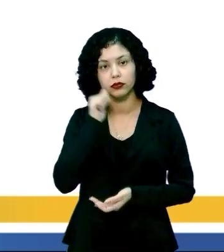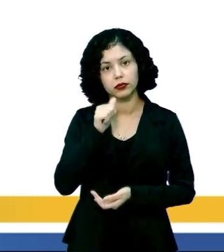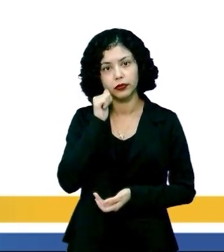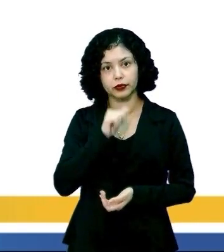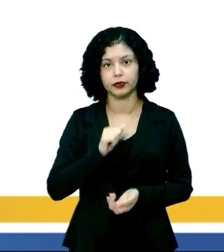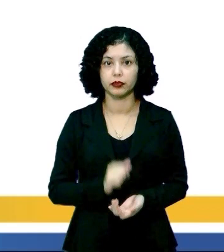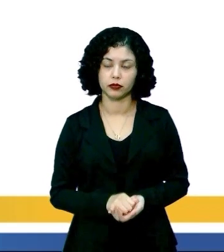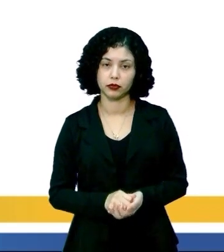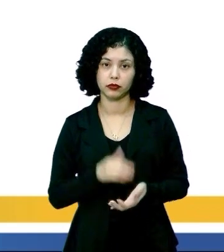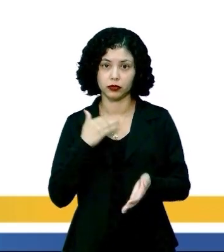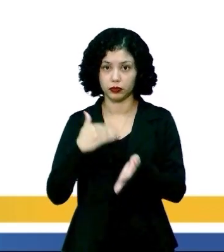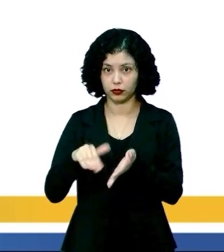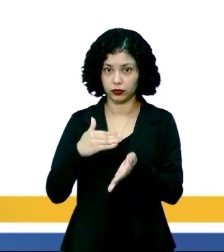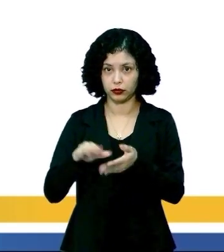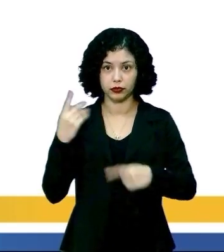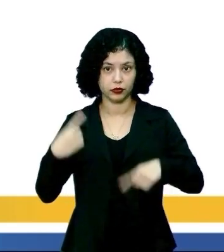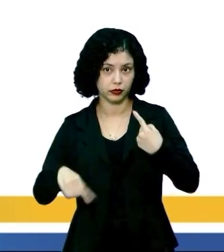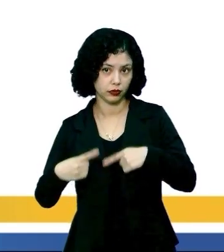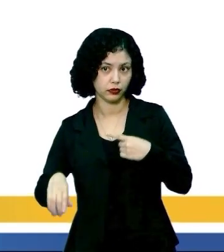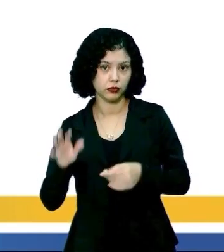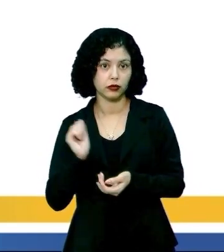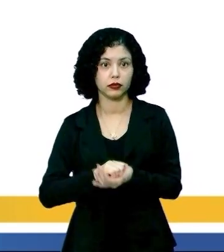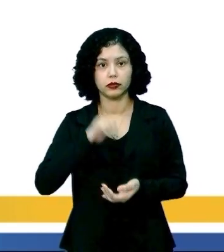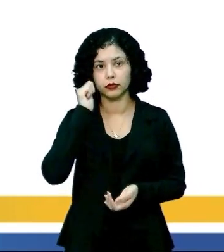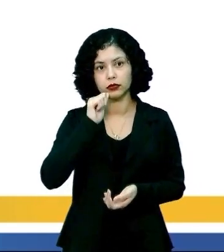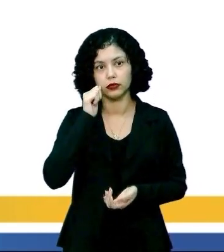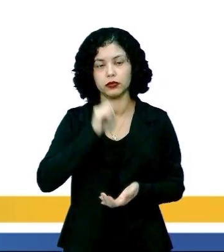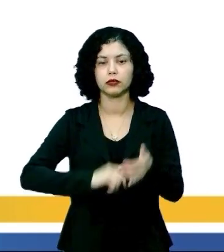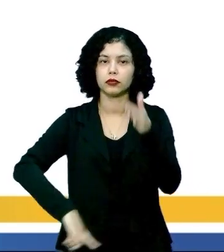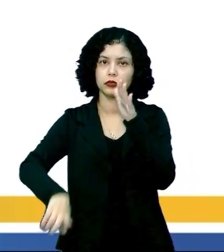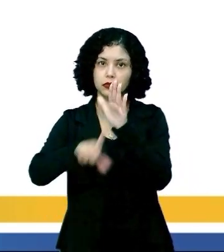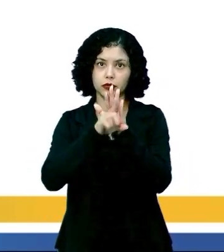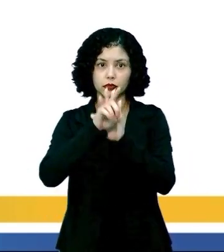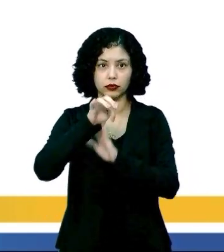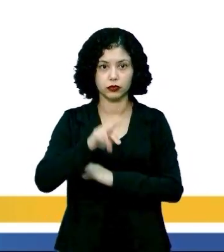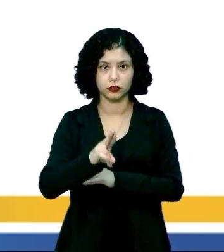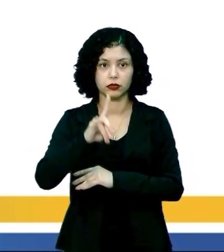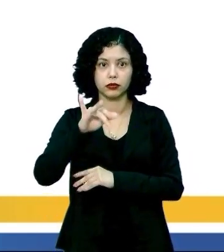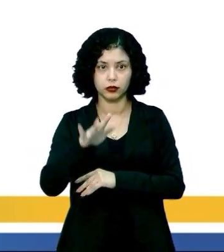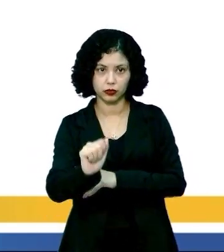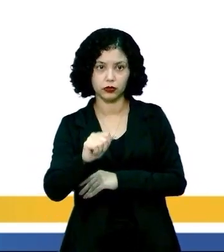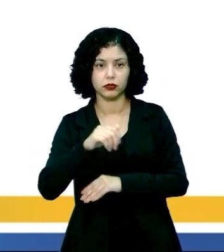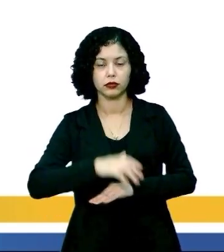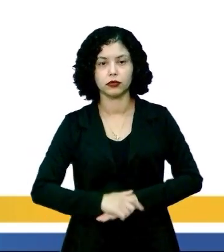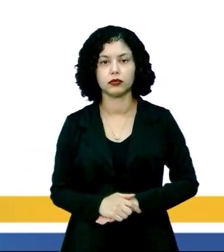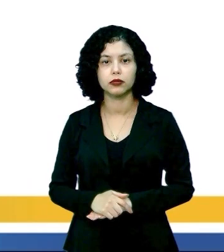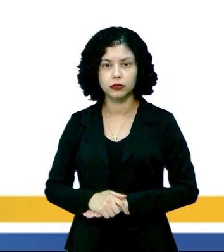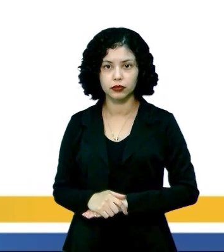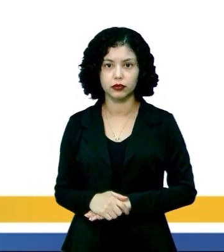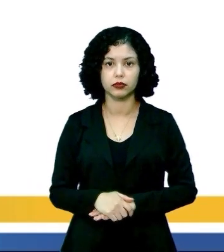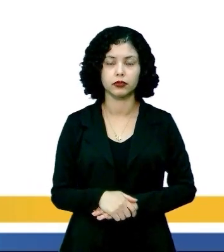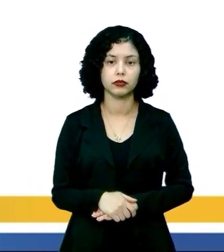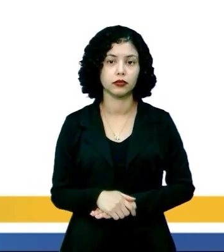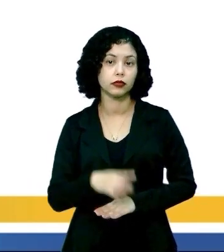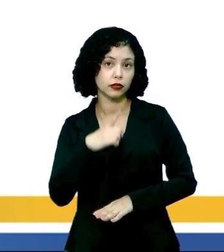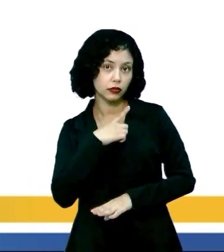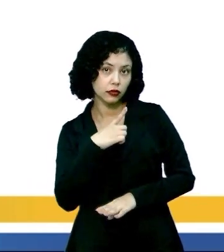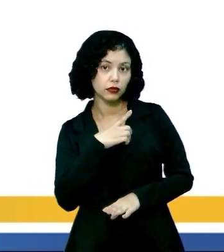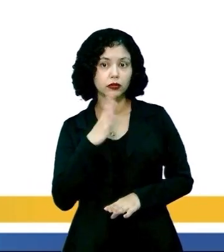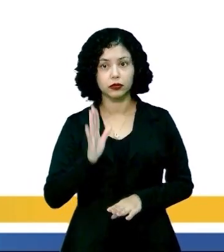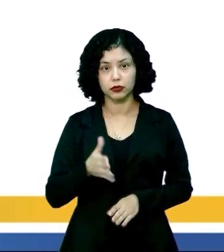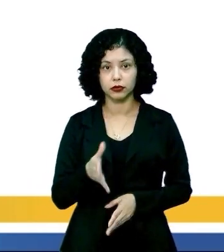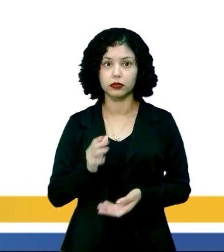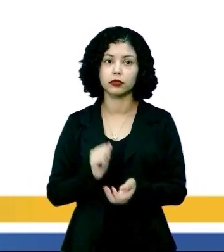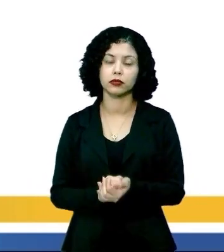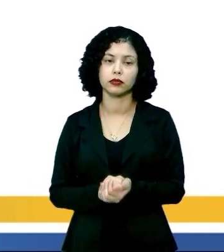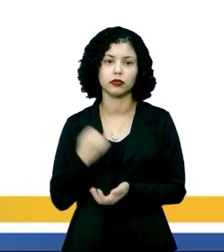à mulher, tais como a Secretaria de Políticas para as Mulheres e a Lei Maria da Penha. A existência